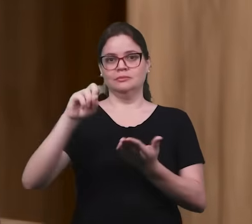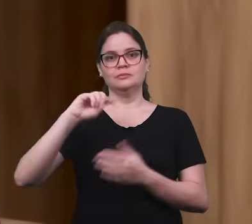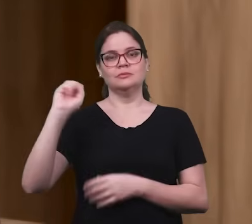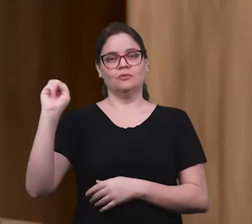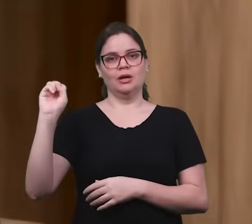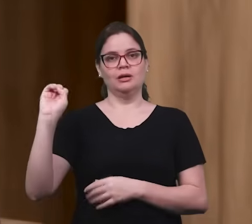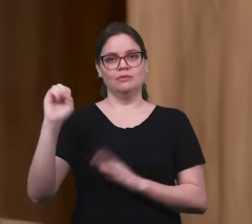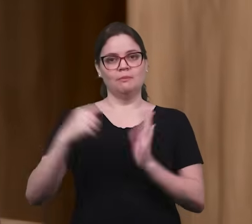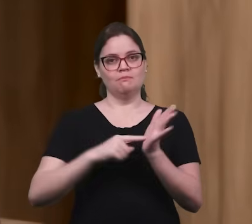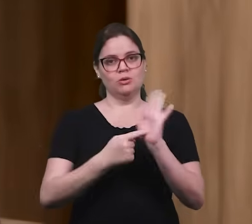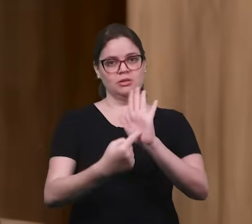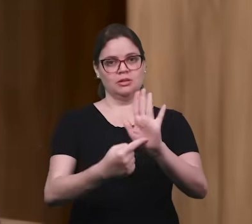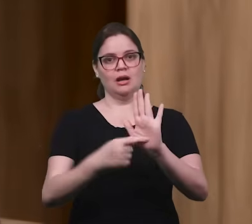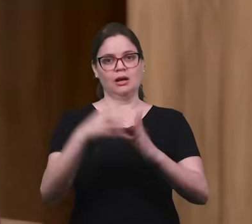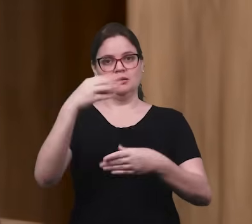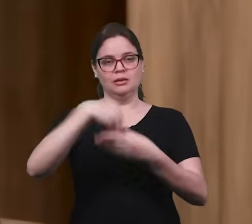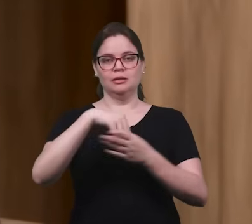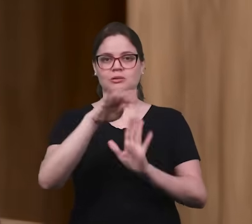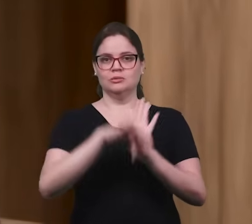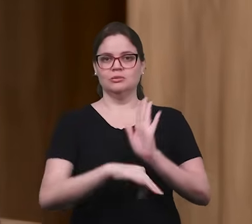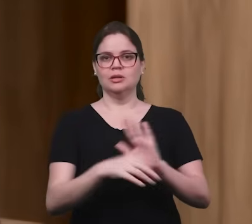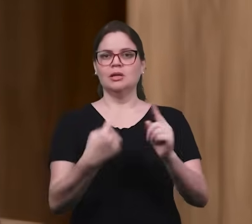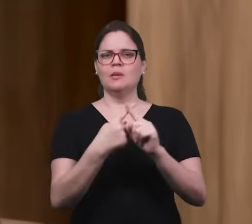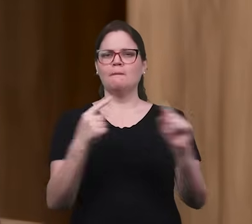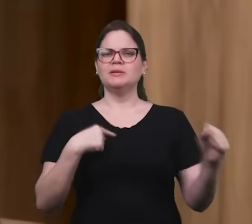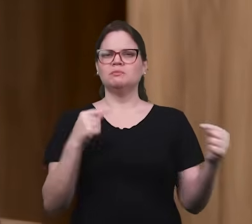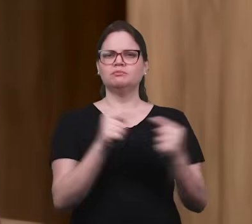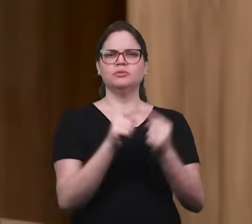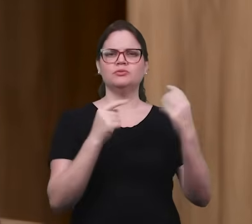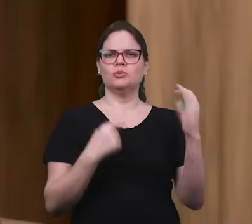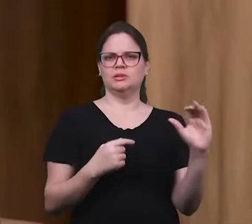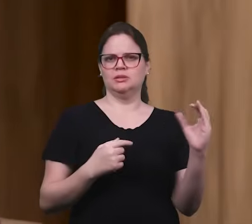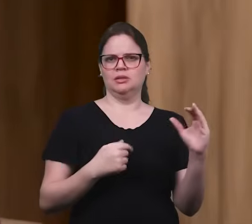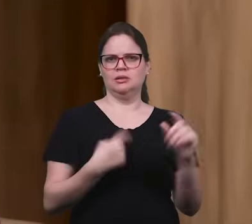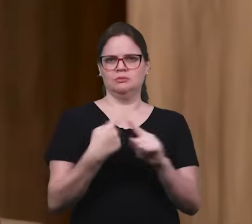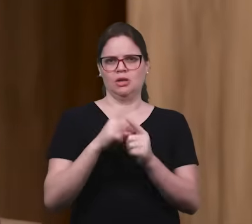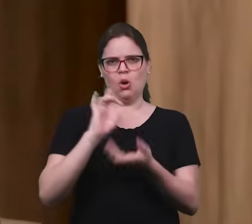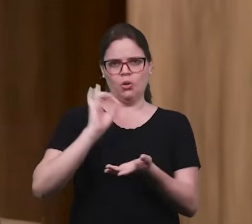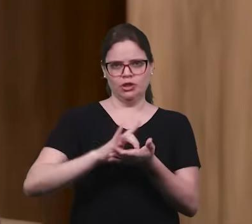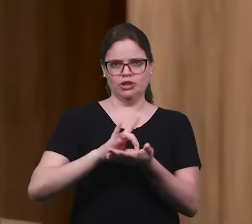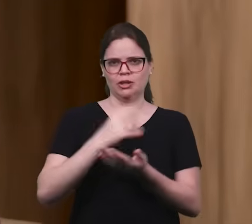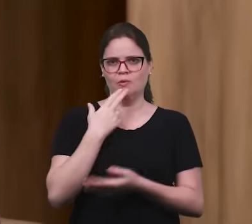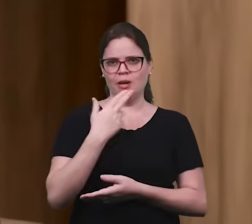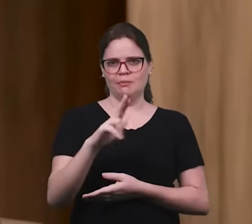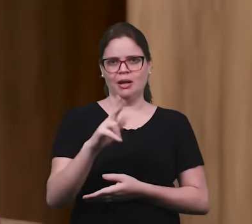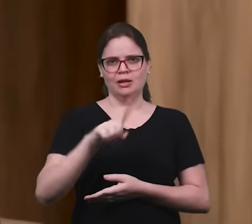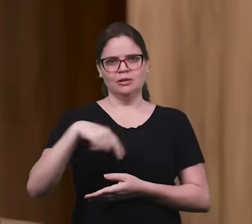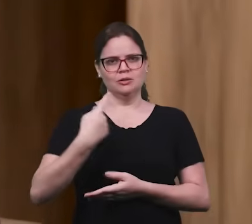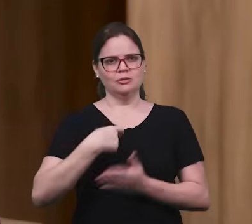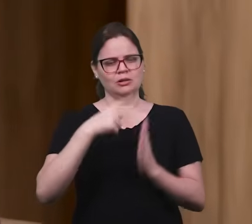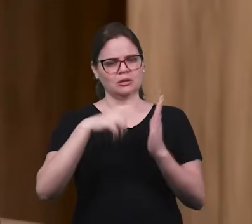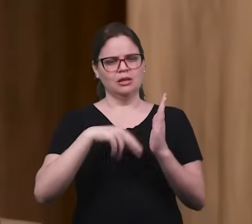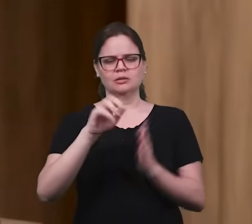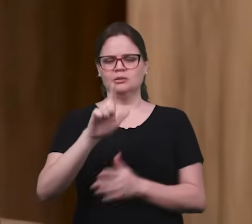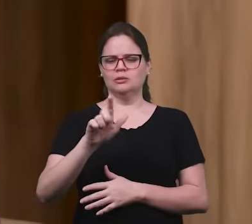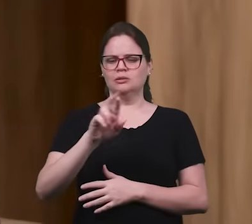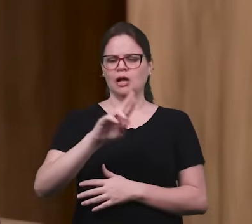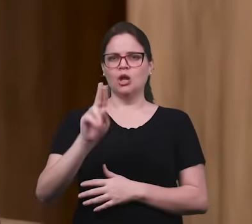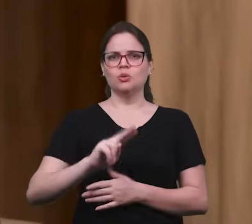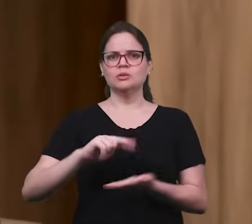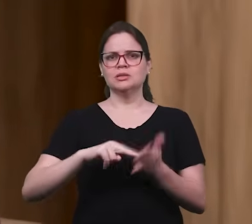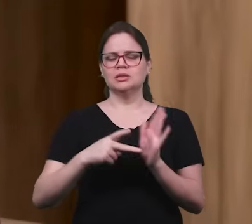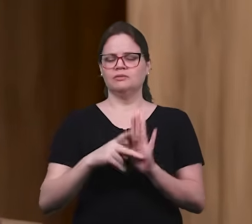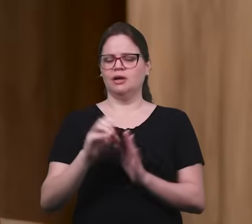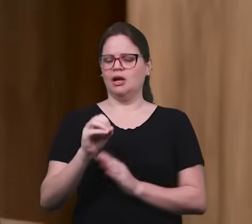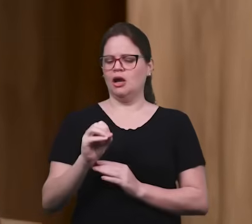mencionar aqui no texto, aplicando até mesmo a própria ciência. No original hebraico, nós verificamos a luz como